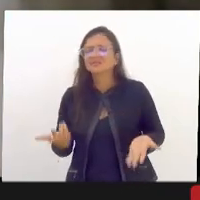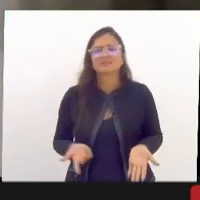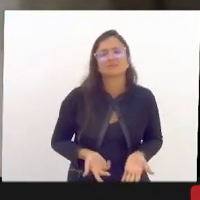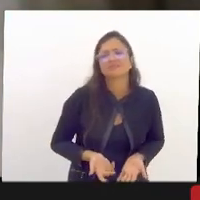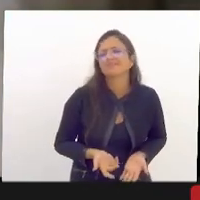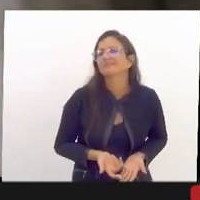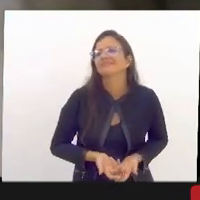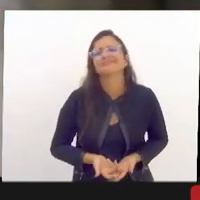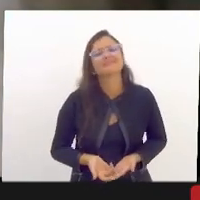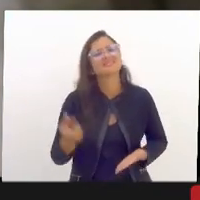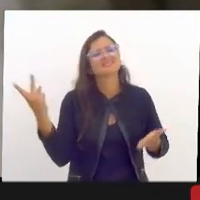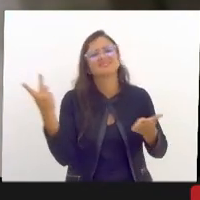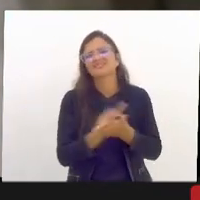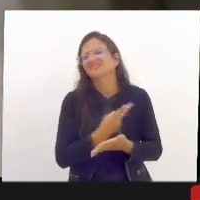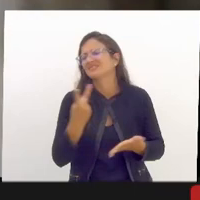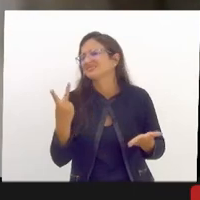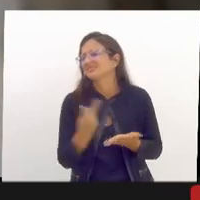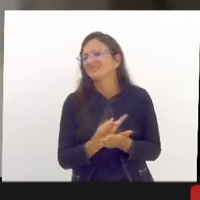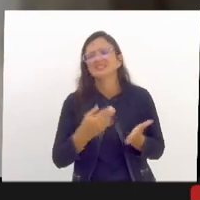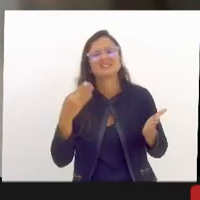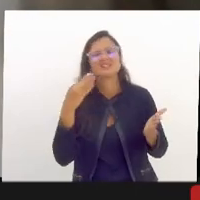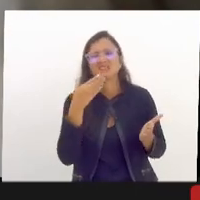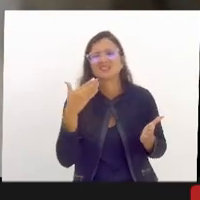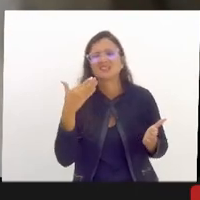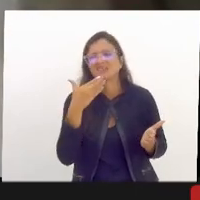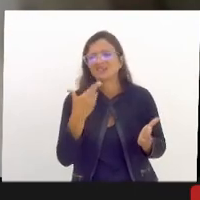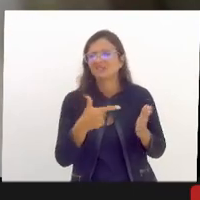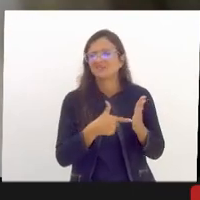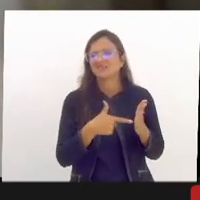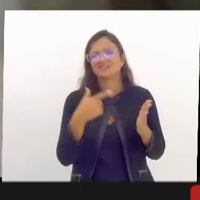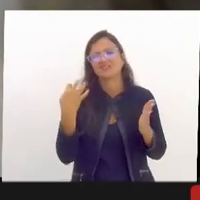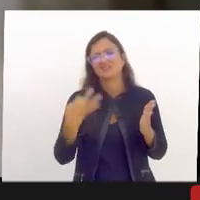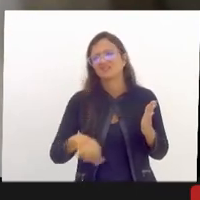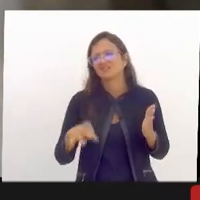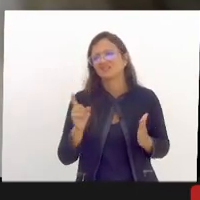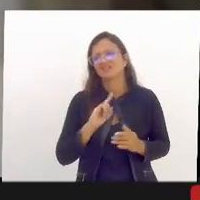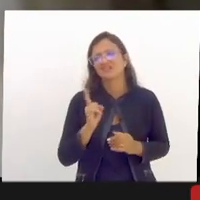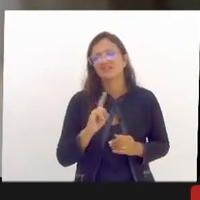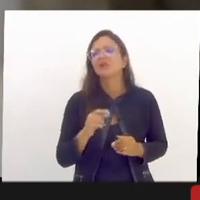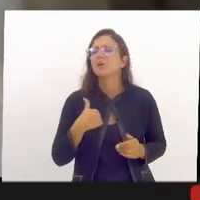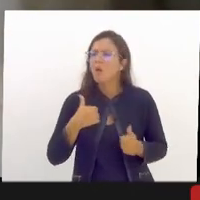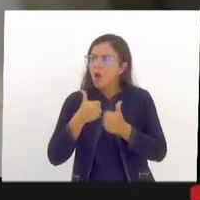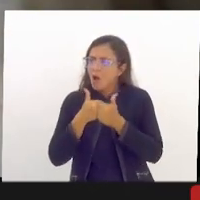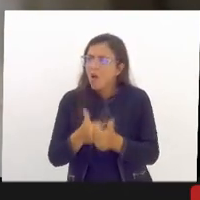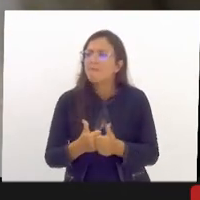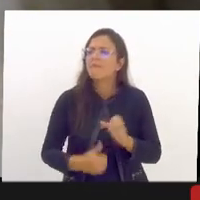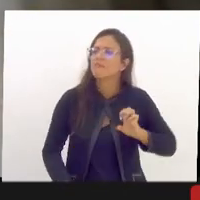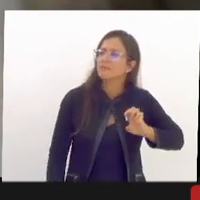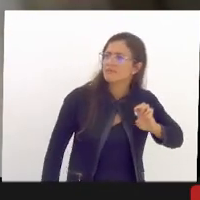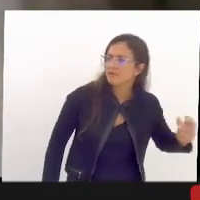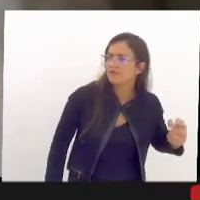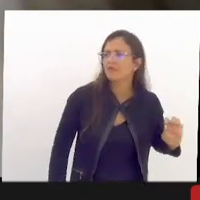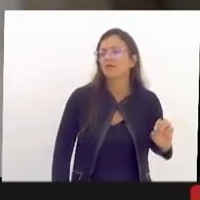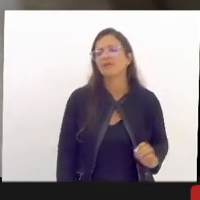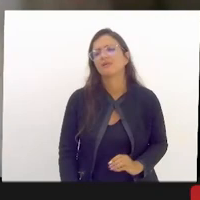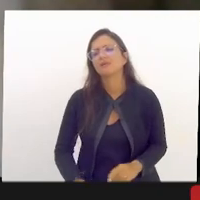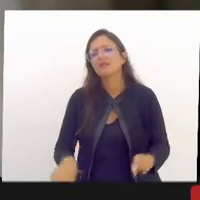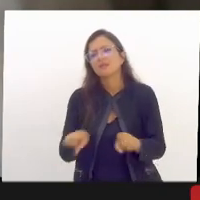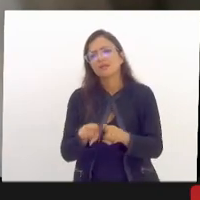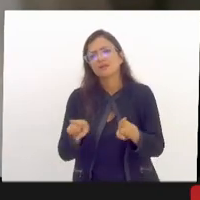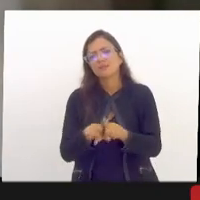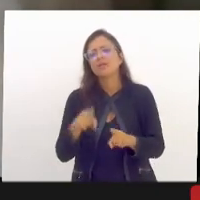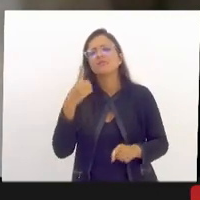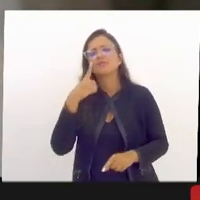mal feito, é inadequado, é inoportuno, e eu acompanho toda a esquerda também. Vi as declarações